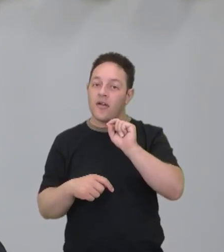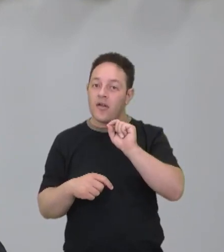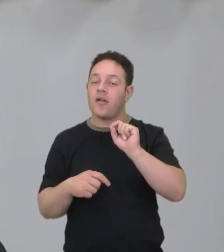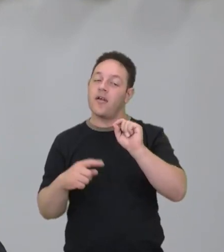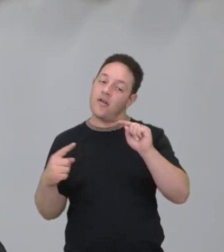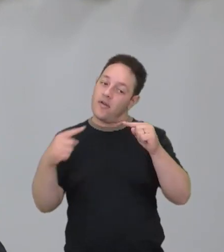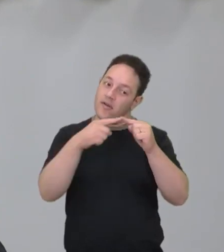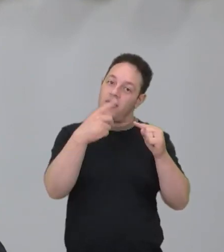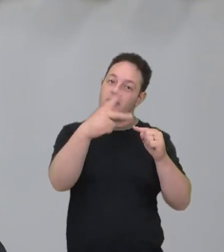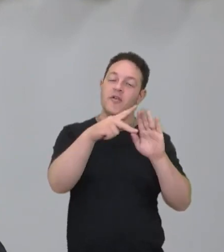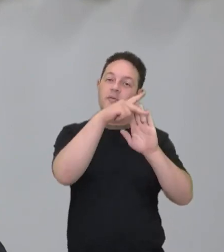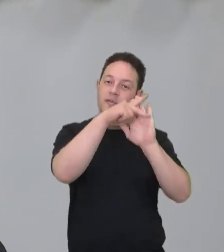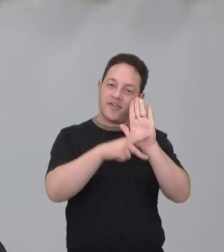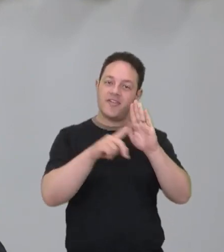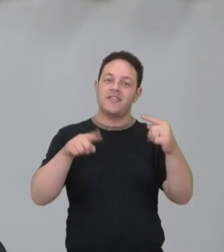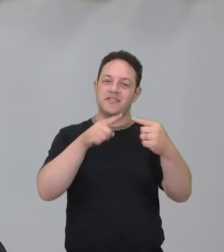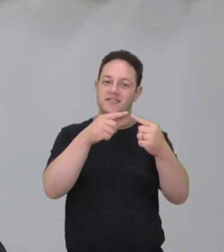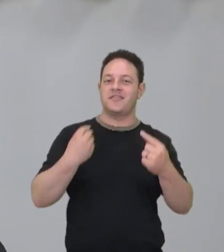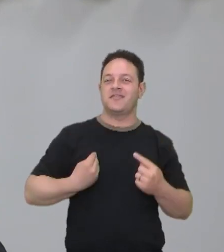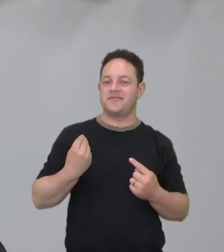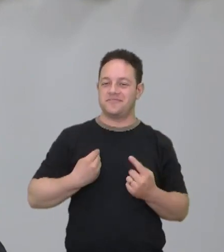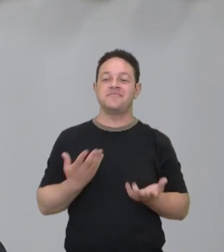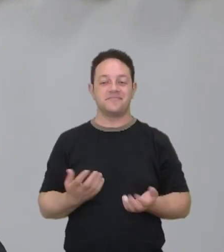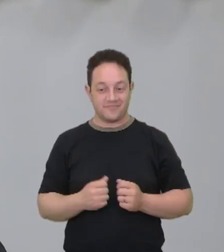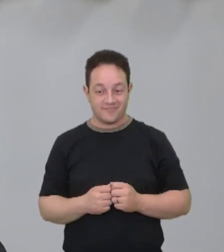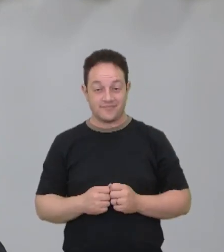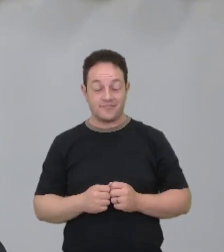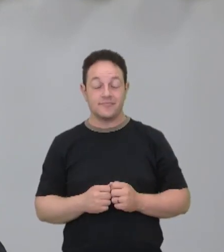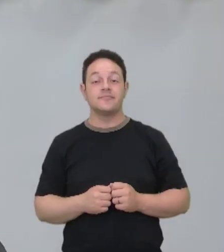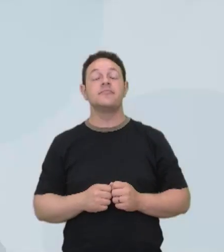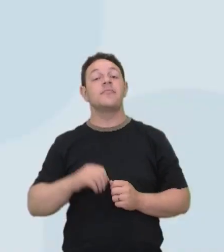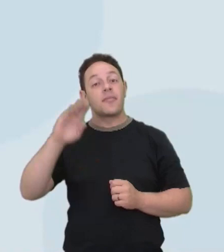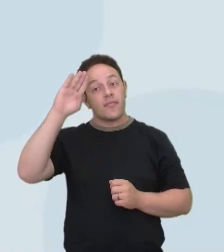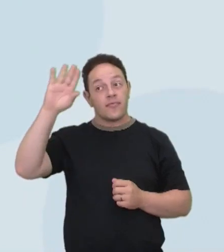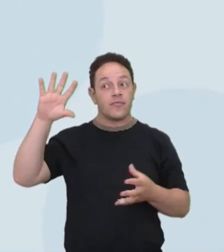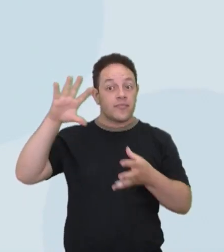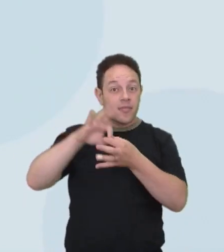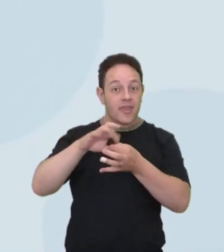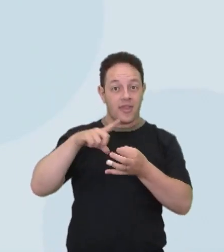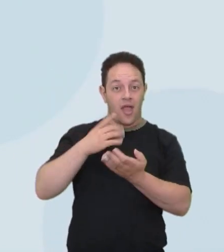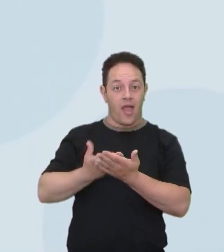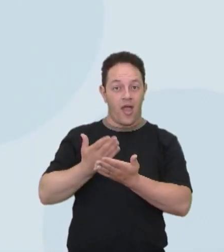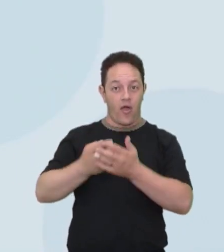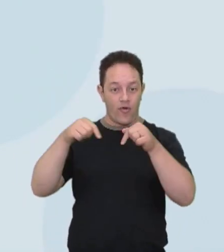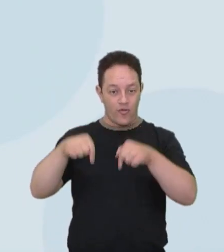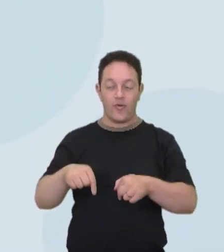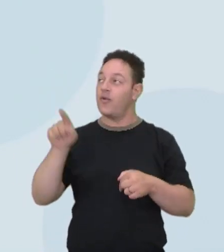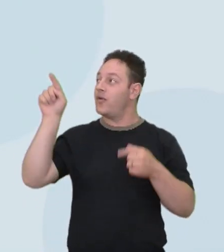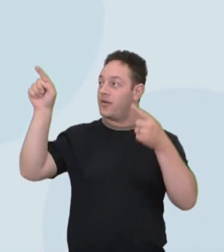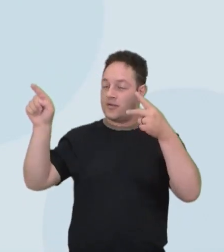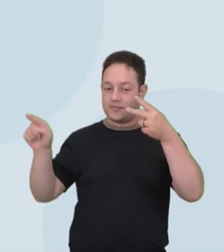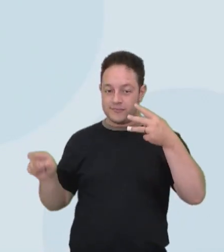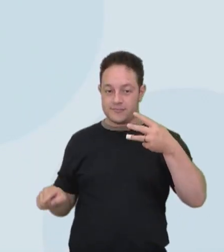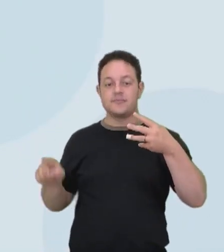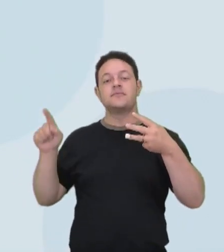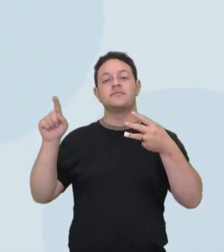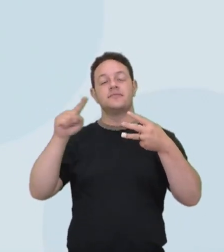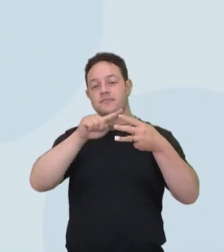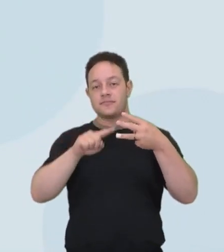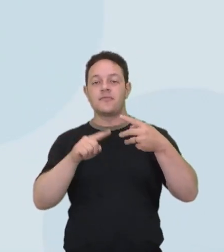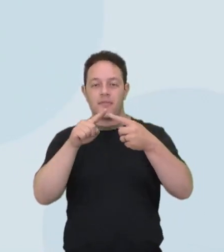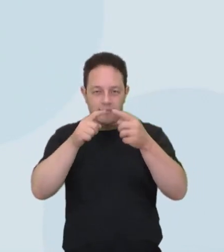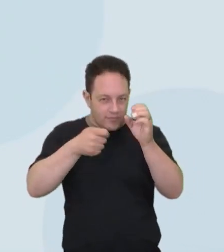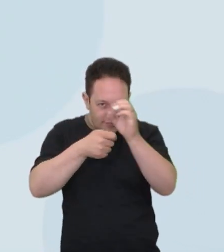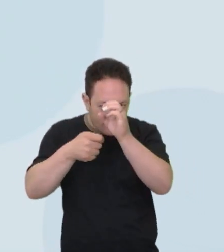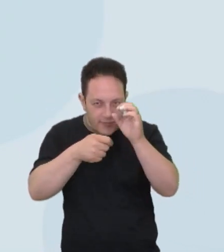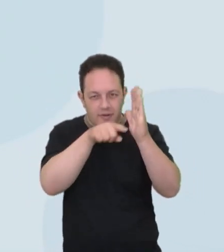de vida de vocês. Os eixos estruturantes que fazem parte, então, da nossa aula de hoje são os eixos de investigação